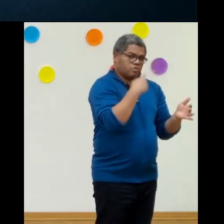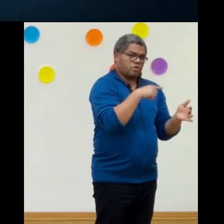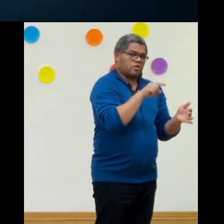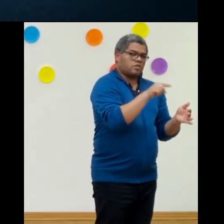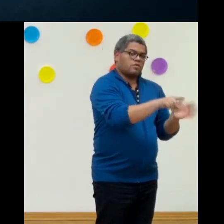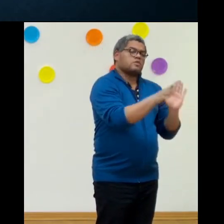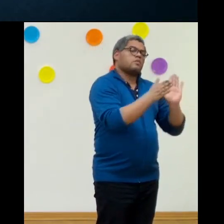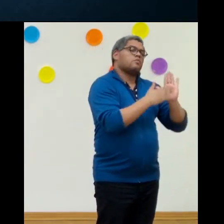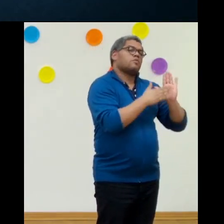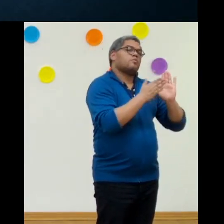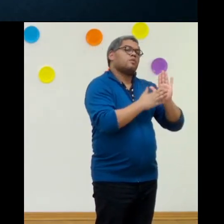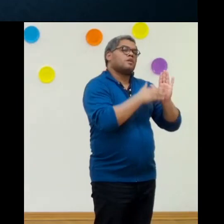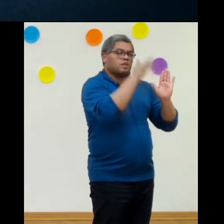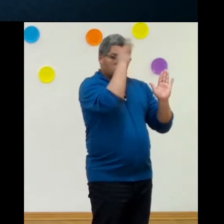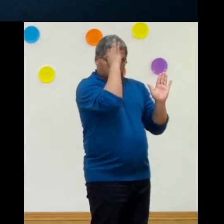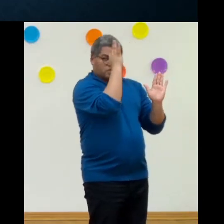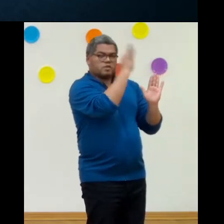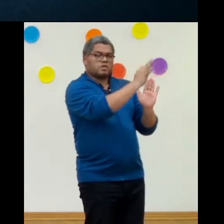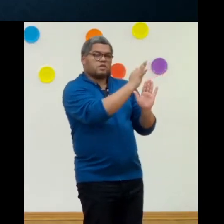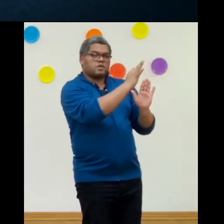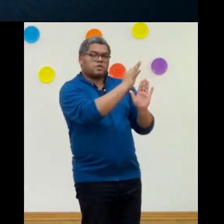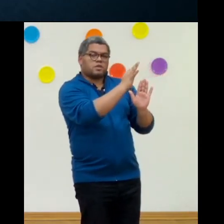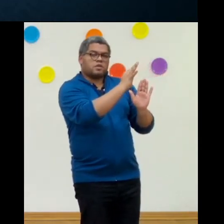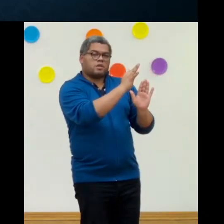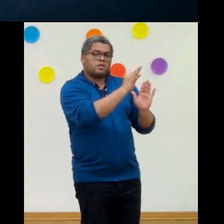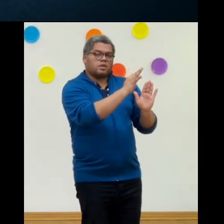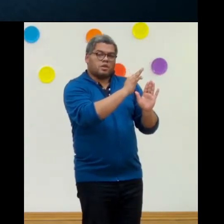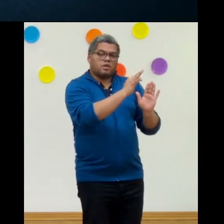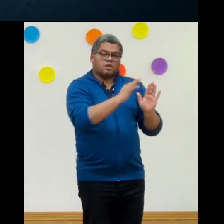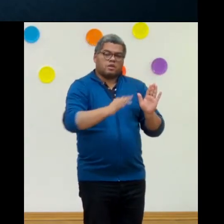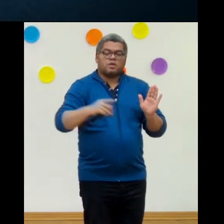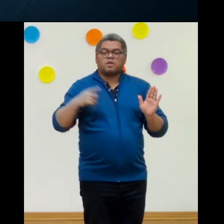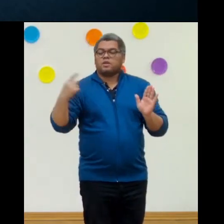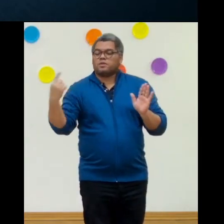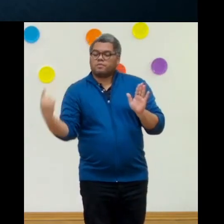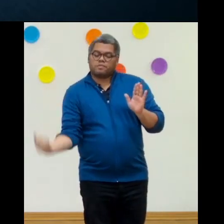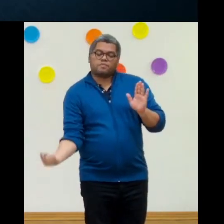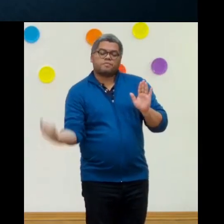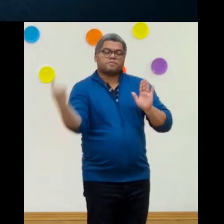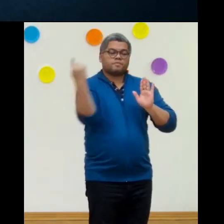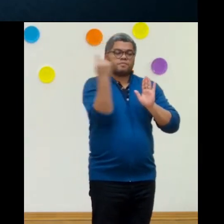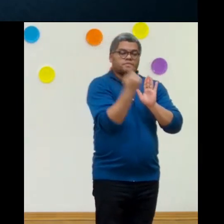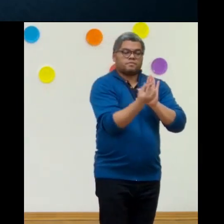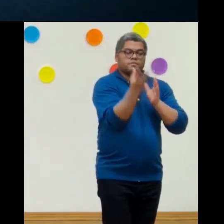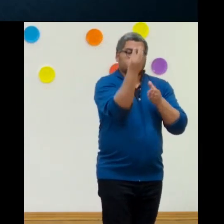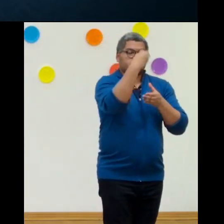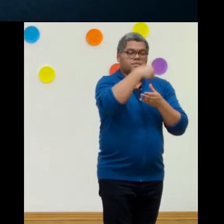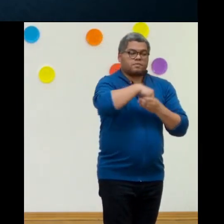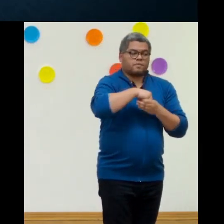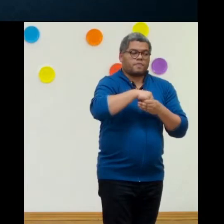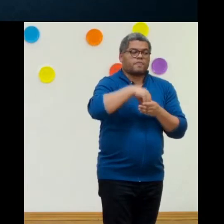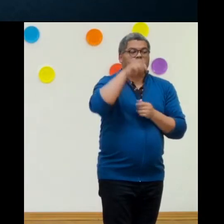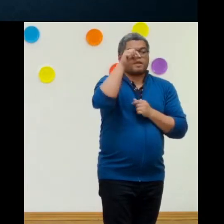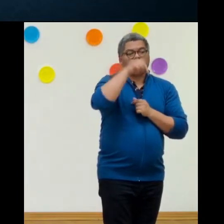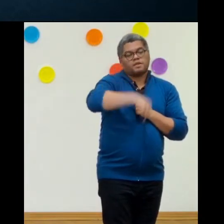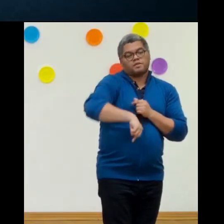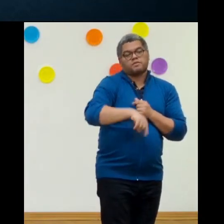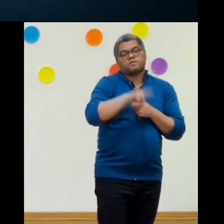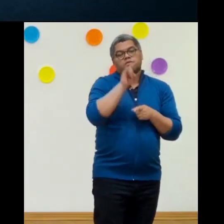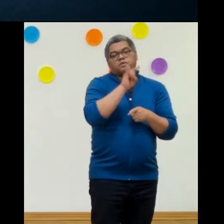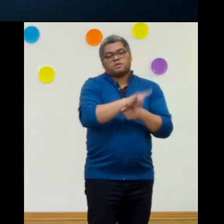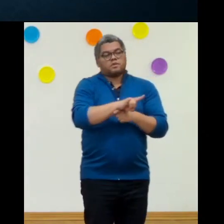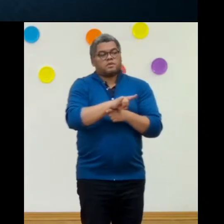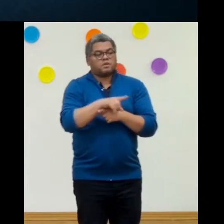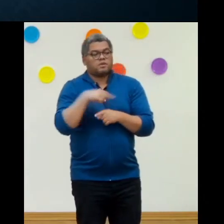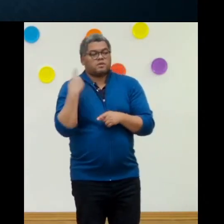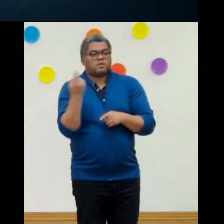prometeu ser fiel e colocar uma terceira pessoa nessa relação. Isso é adulterar. E nós vamos